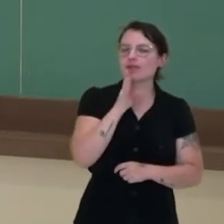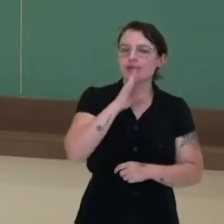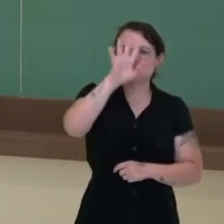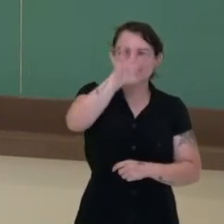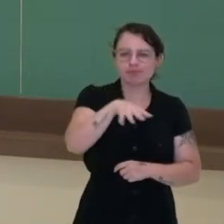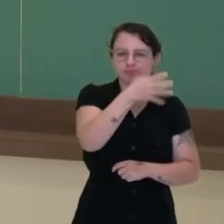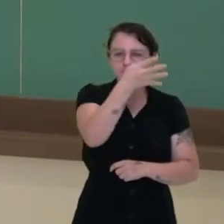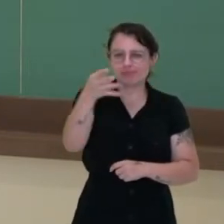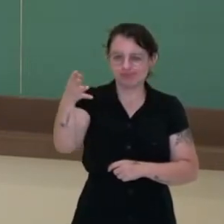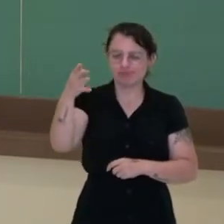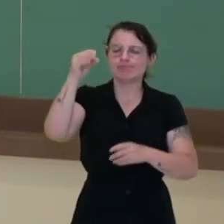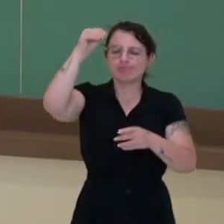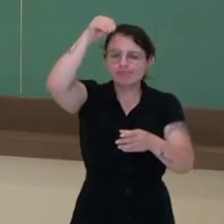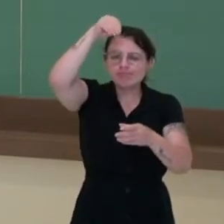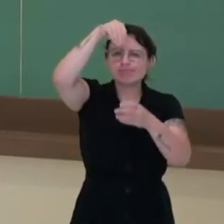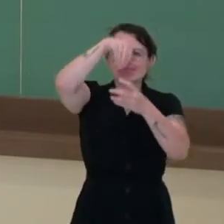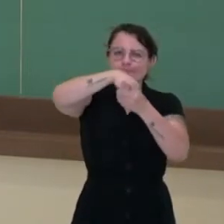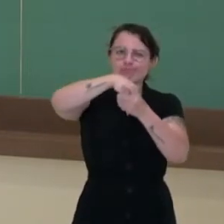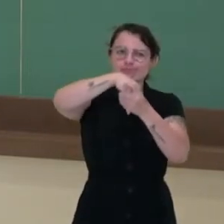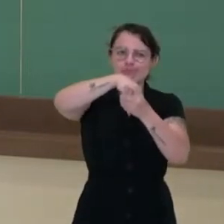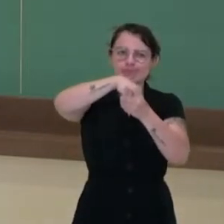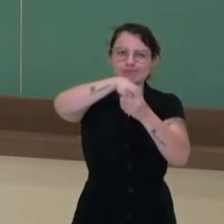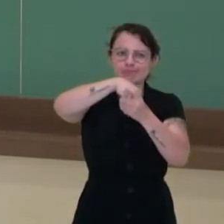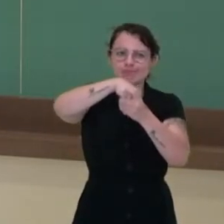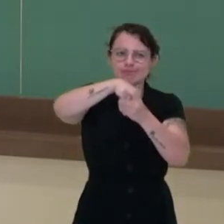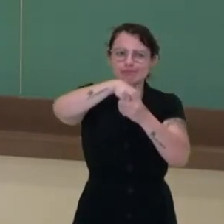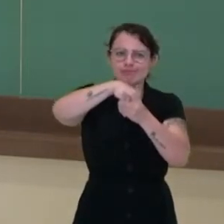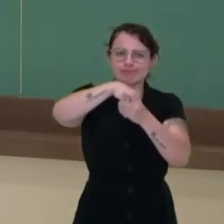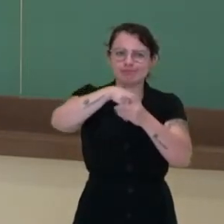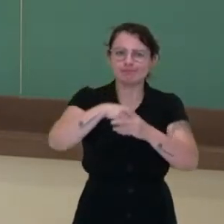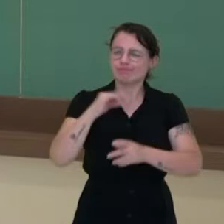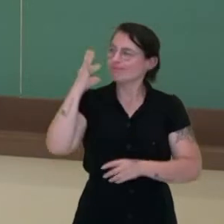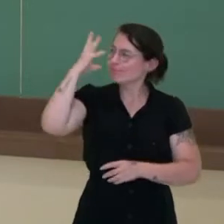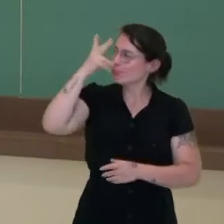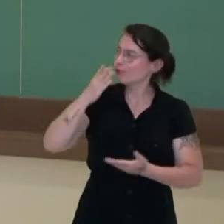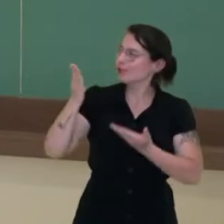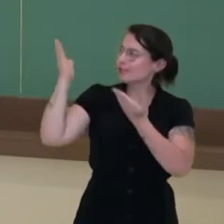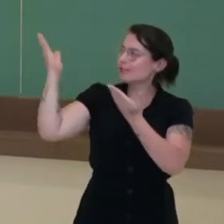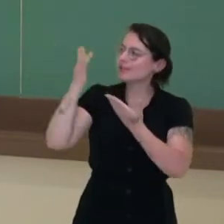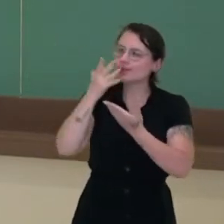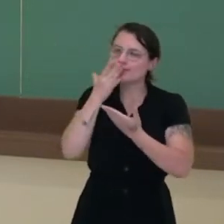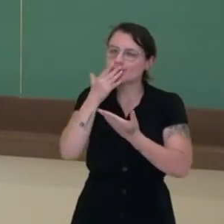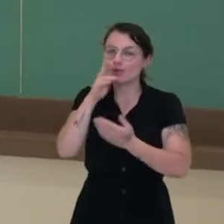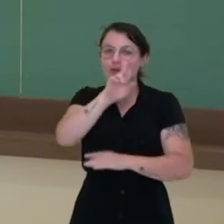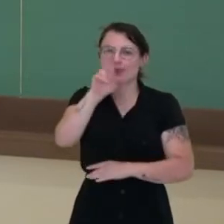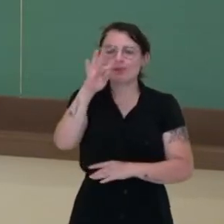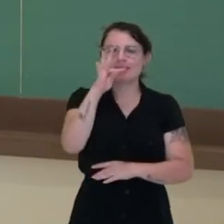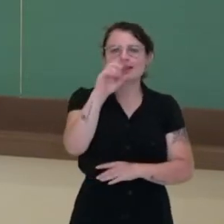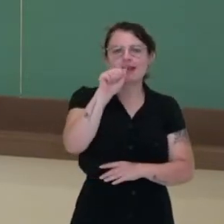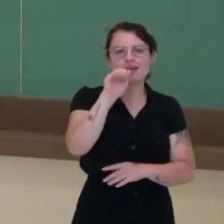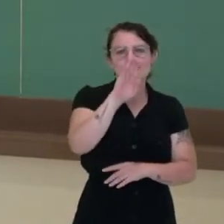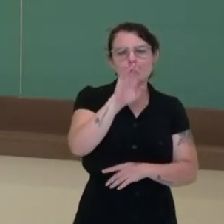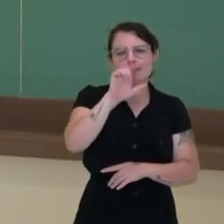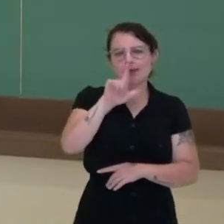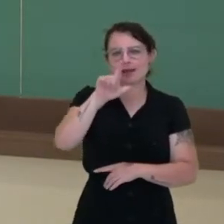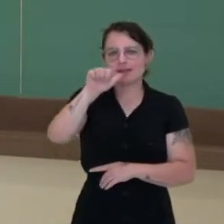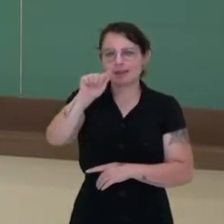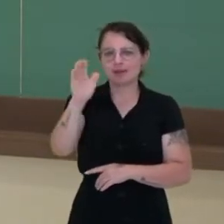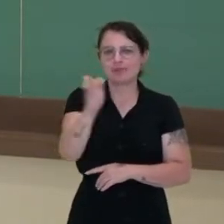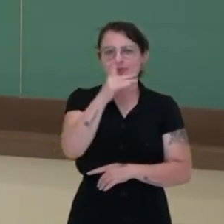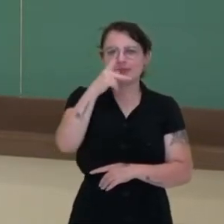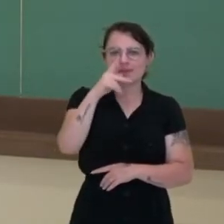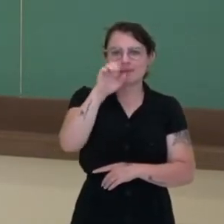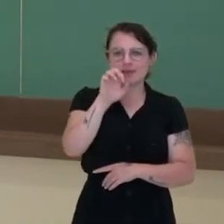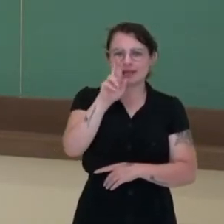estão todos representados nesta tabela maravilhosa denominada tabela periódica.